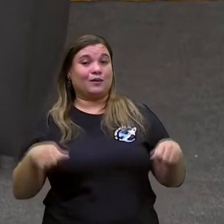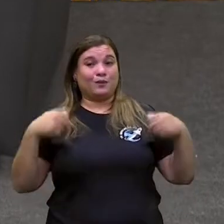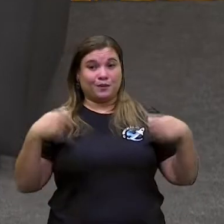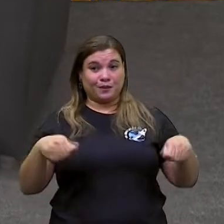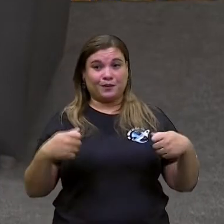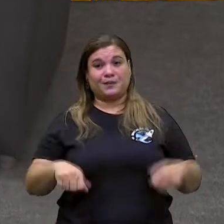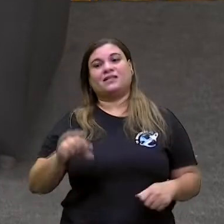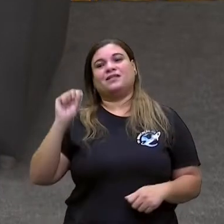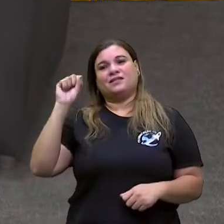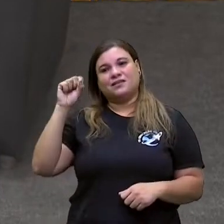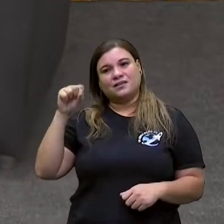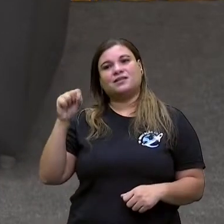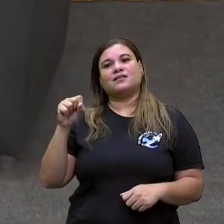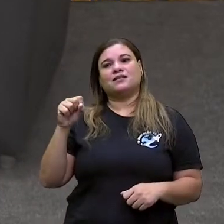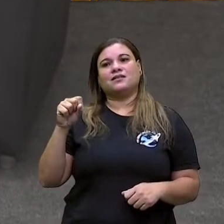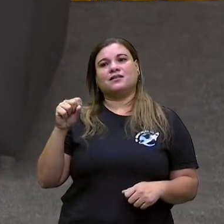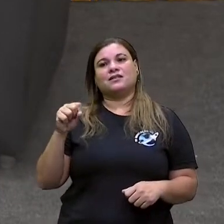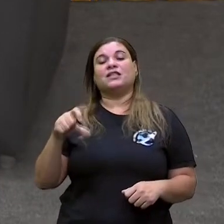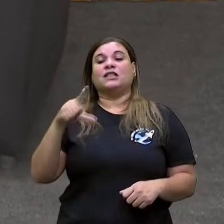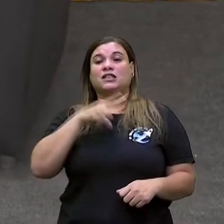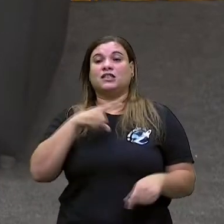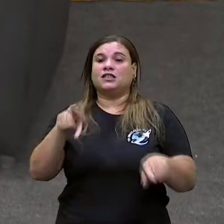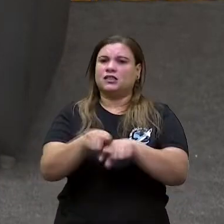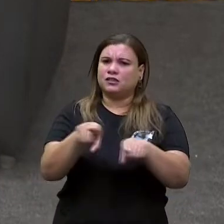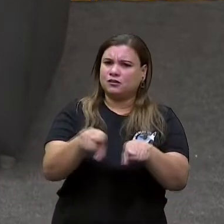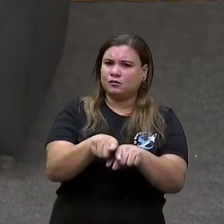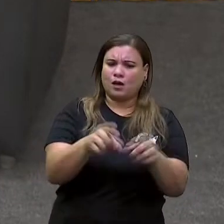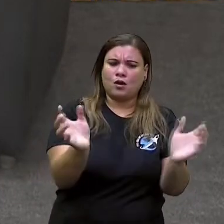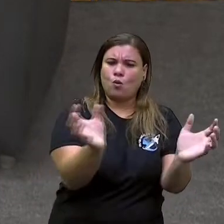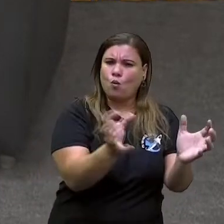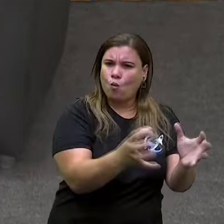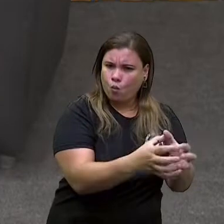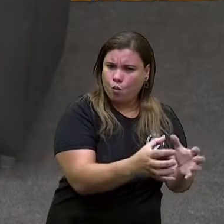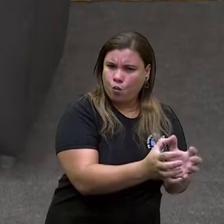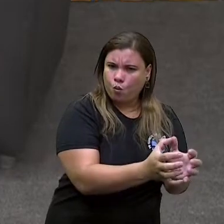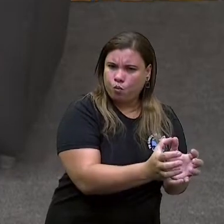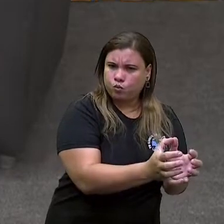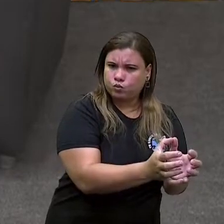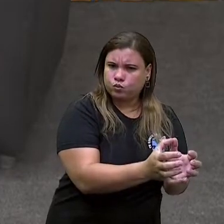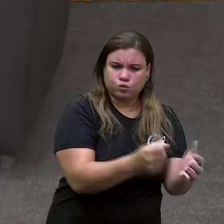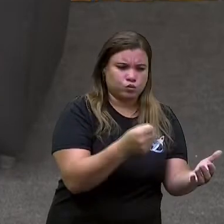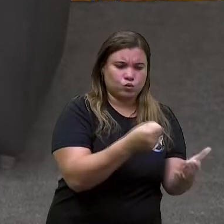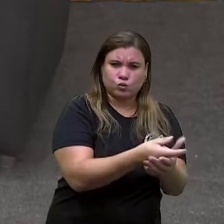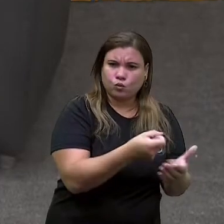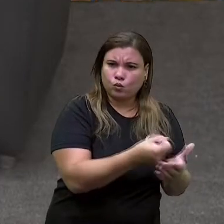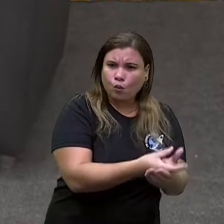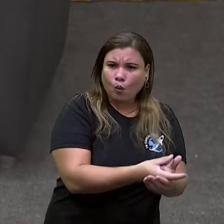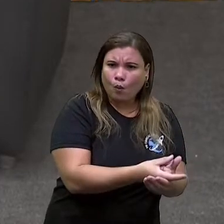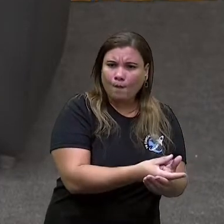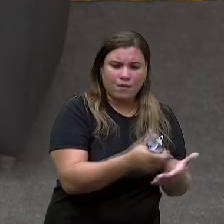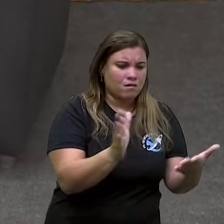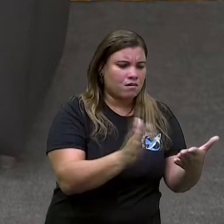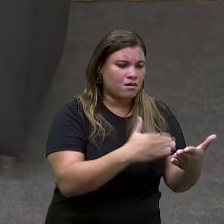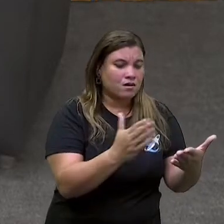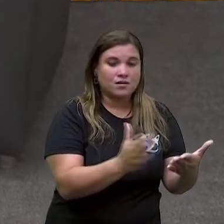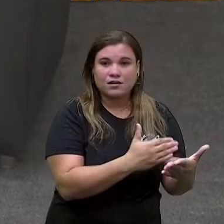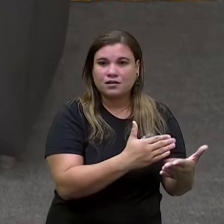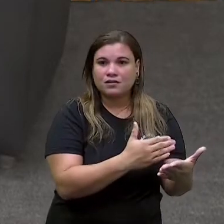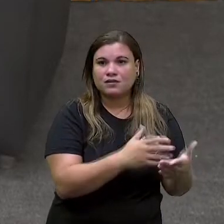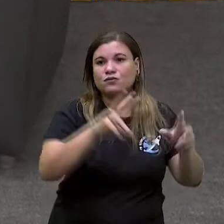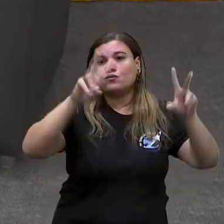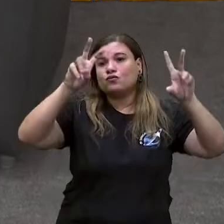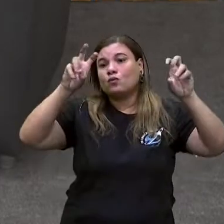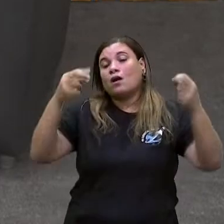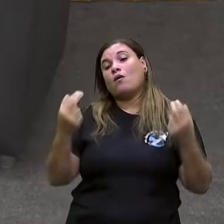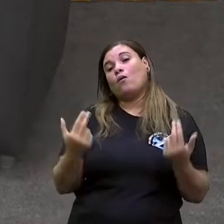que eu gostava. Então, era um prazer. Eu ficava embaixo de árvore lendo, na hora do almoço ficava conversando sobre disciplina, na hora da sala de aula, acordava mais